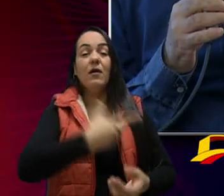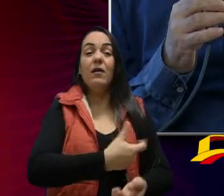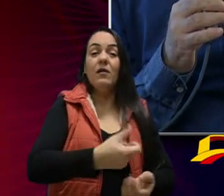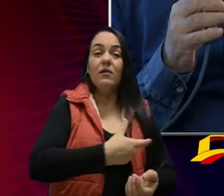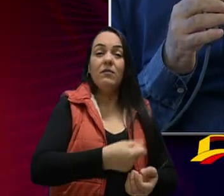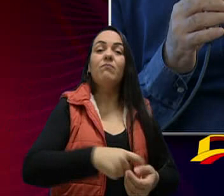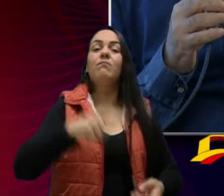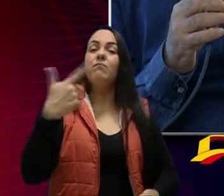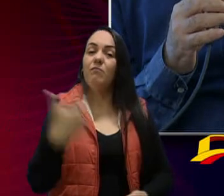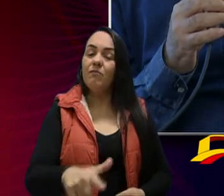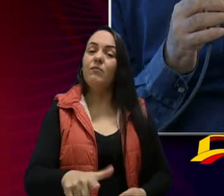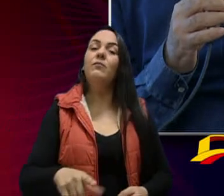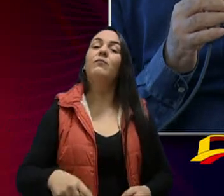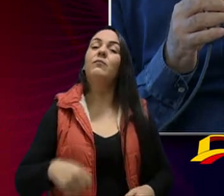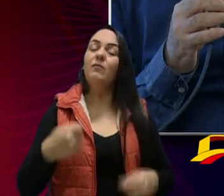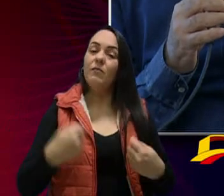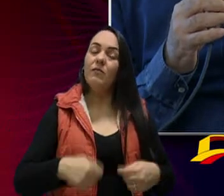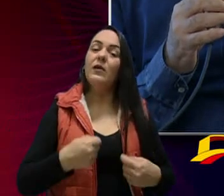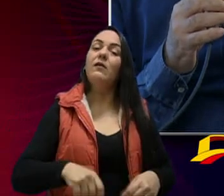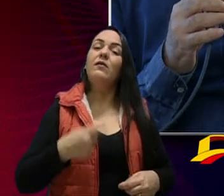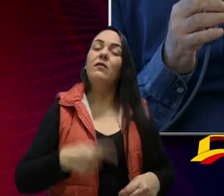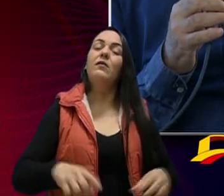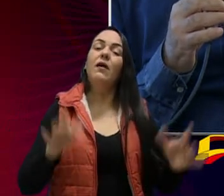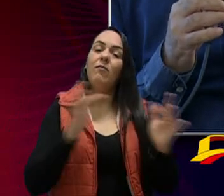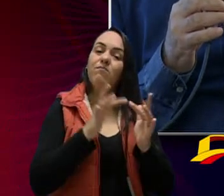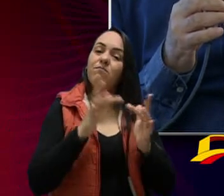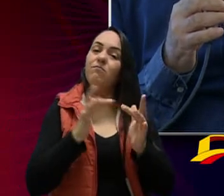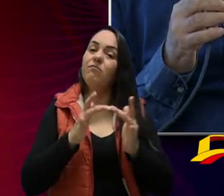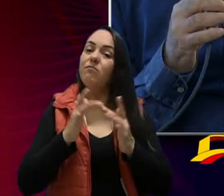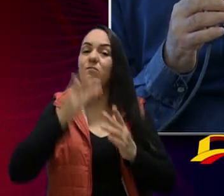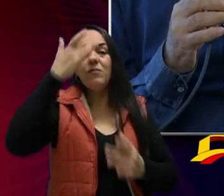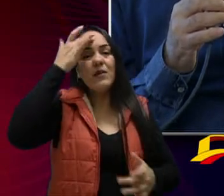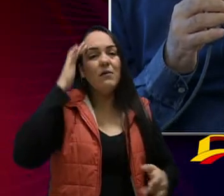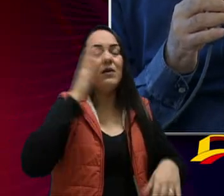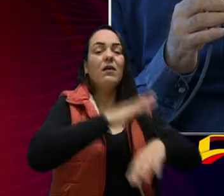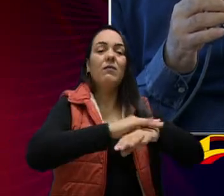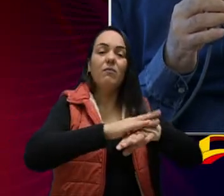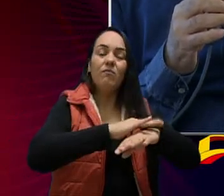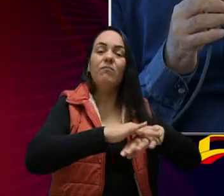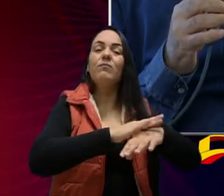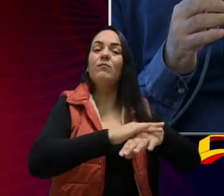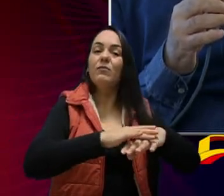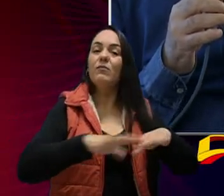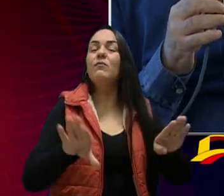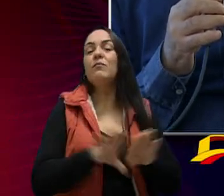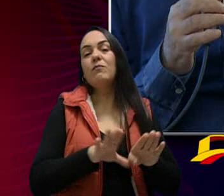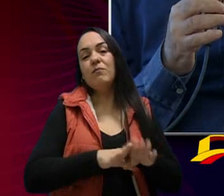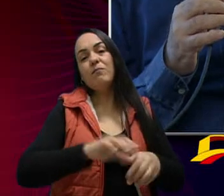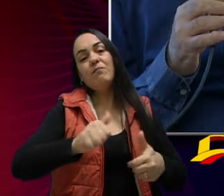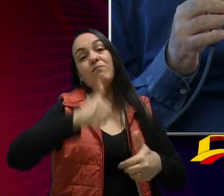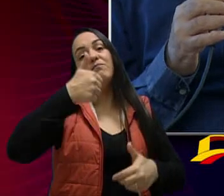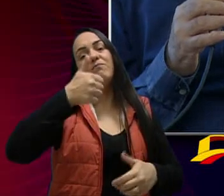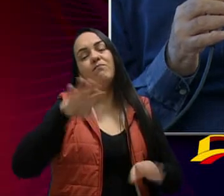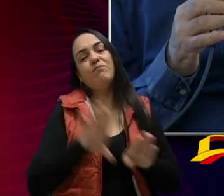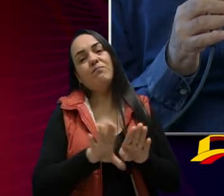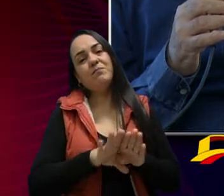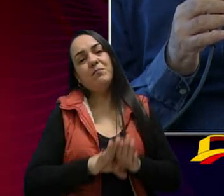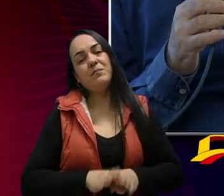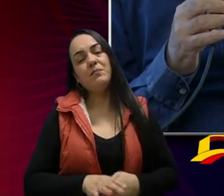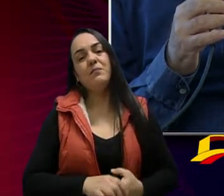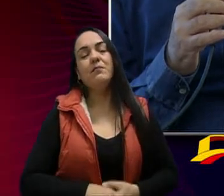testados novamente tá porque eles continuam tendo esse contato com pessoas suspeitas e positivas